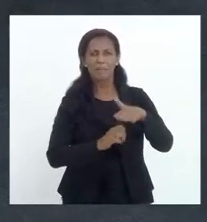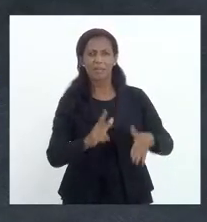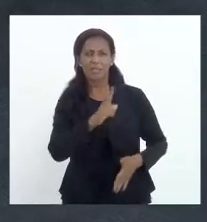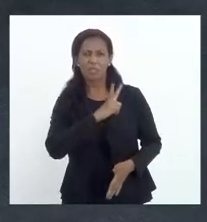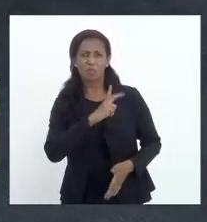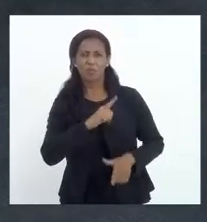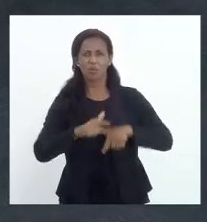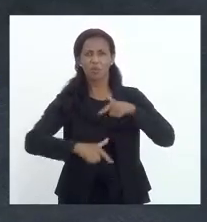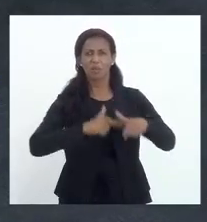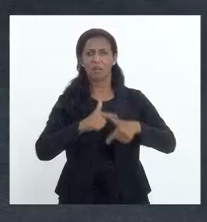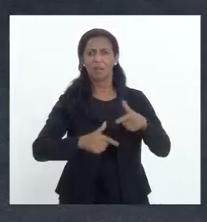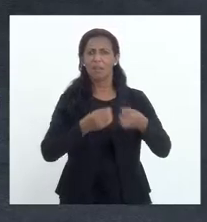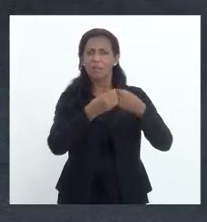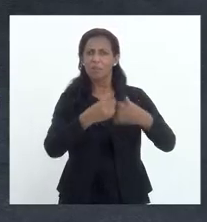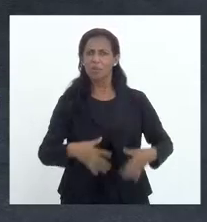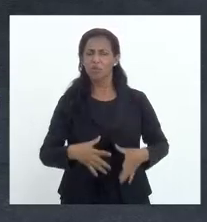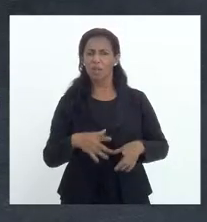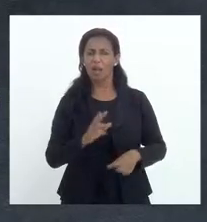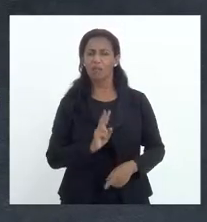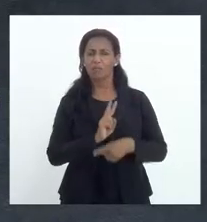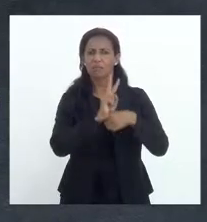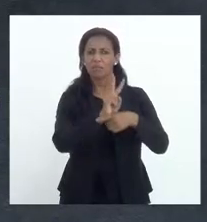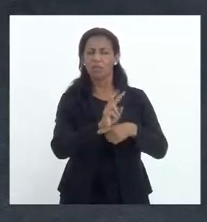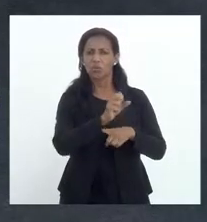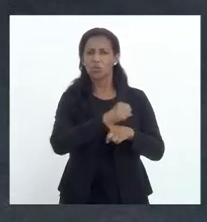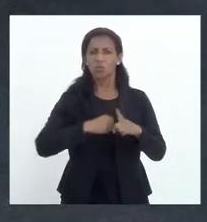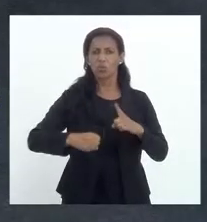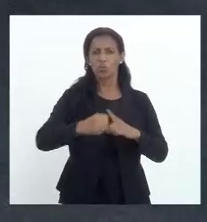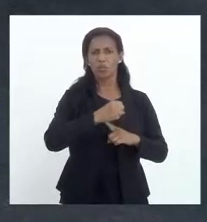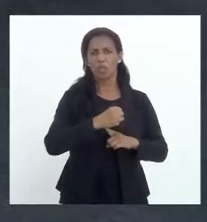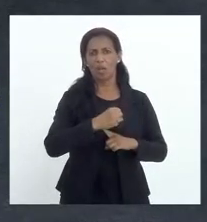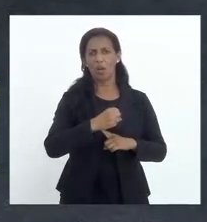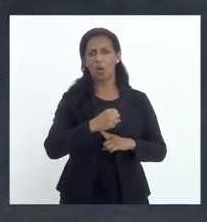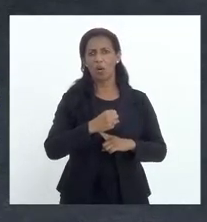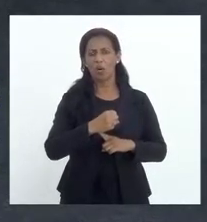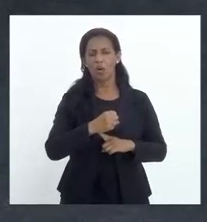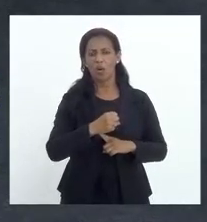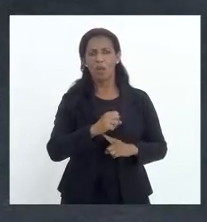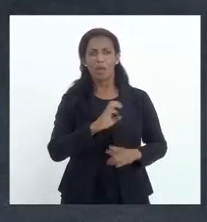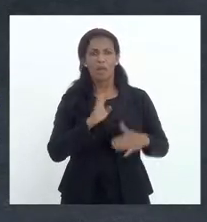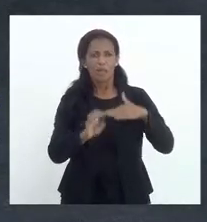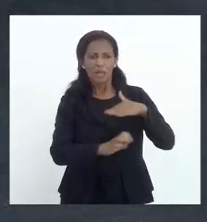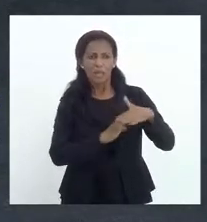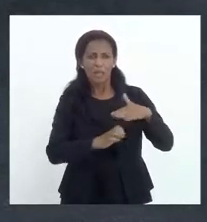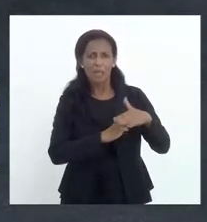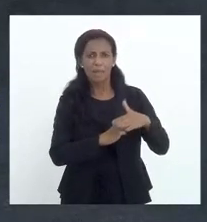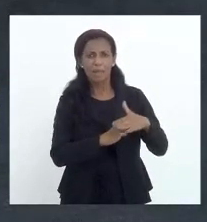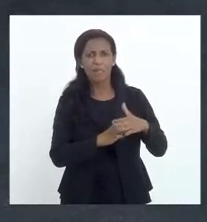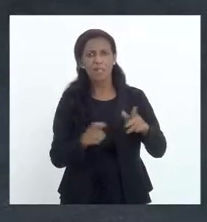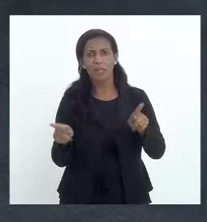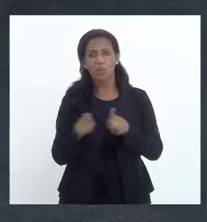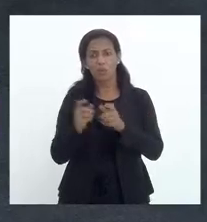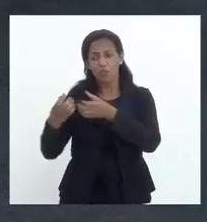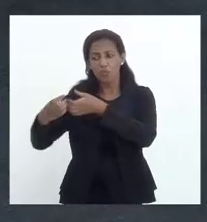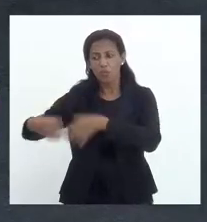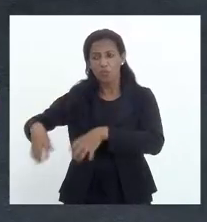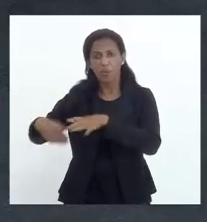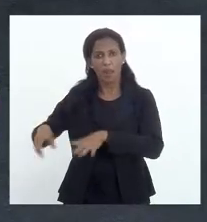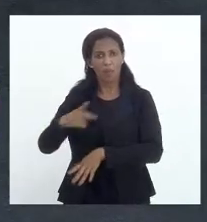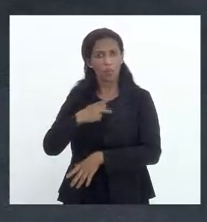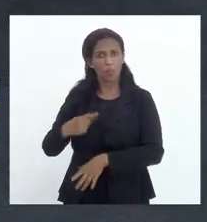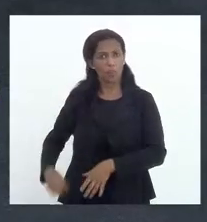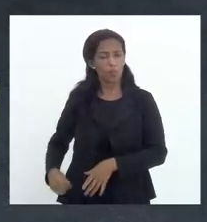assistência social dentro do Rio de Janeiro, porque a terceirização não tem continuidade no serviço quando não tem servidor efetivo exercendo a